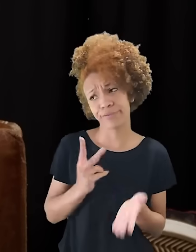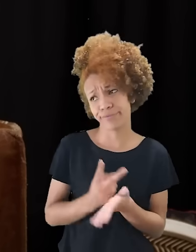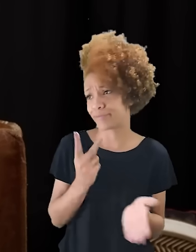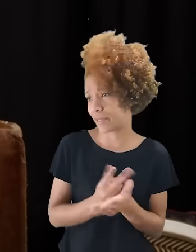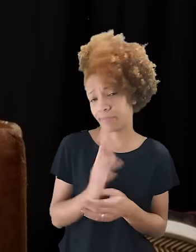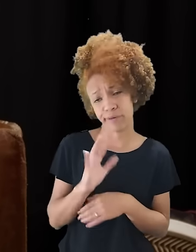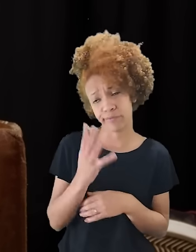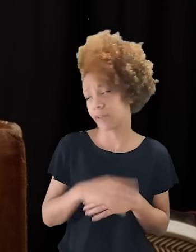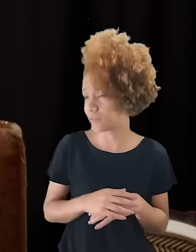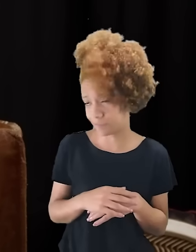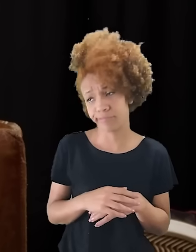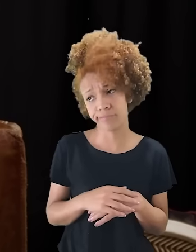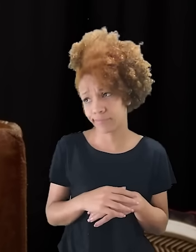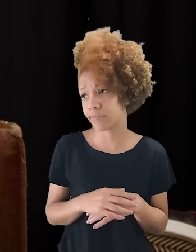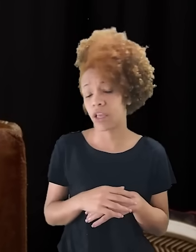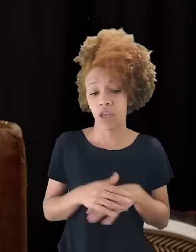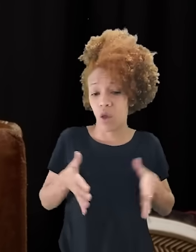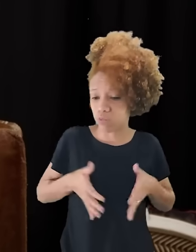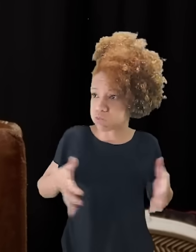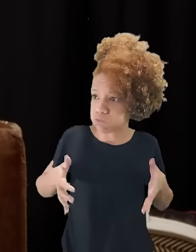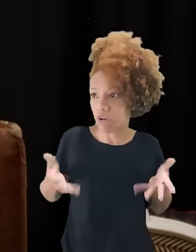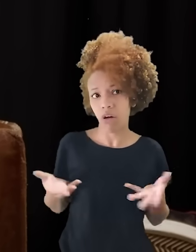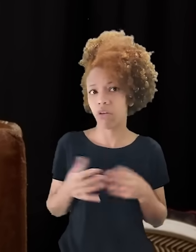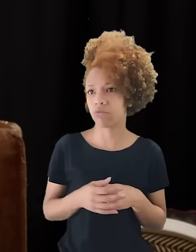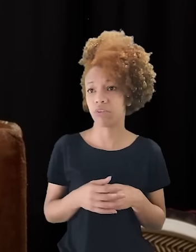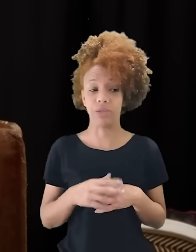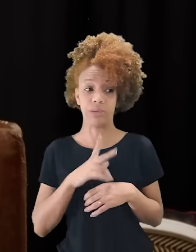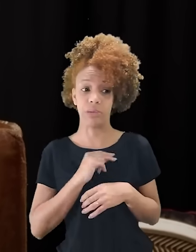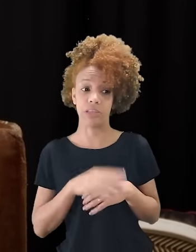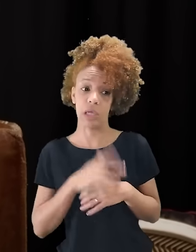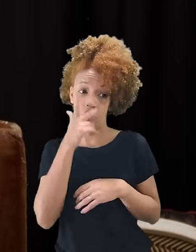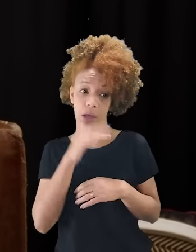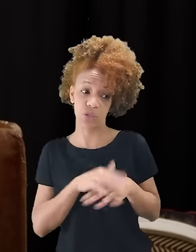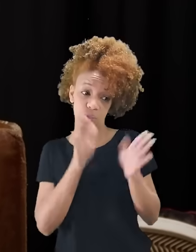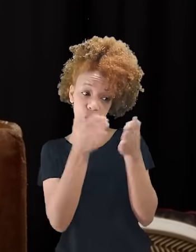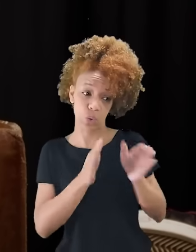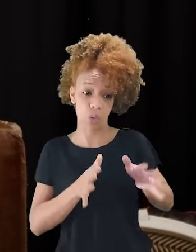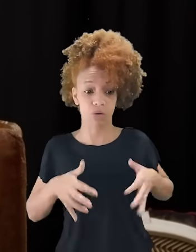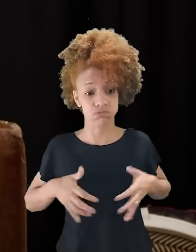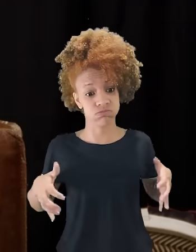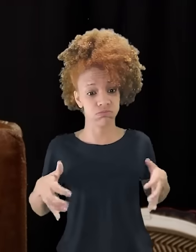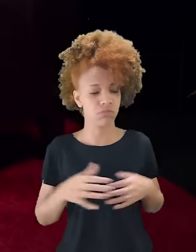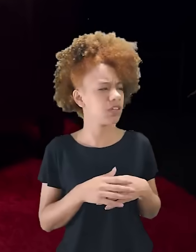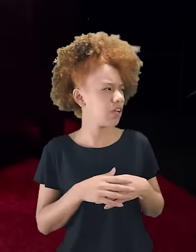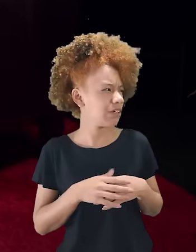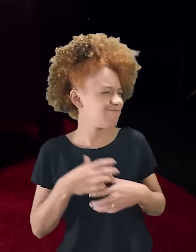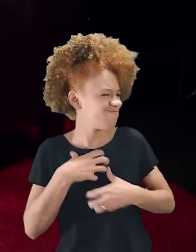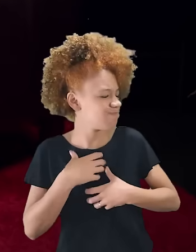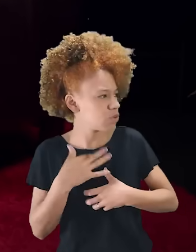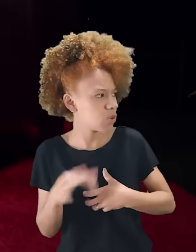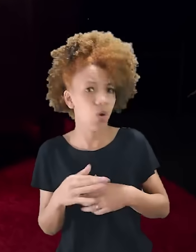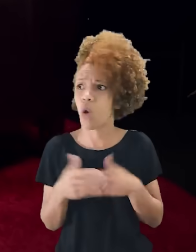sempre eu sempre eu fi que eu engordei agora e agora o povo fica Acho que seu rosto tá mais inchado e o quanto isso te